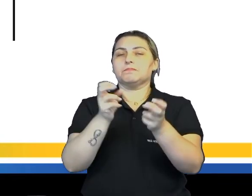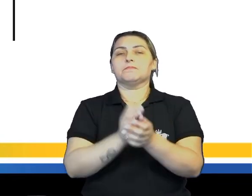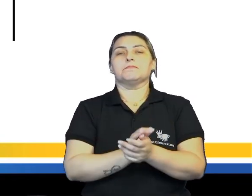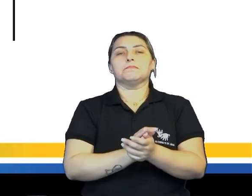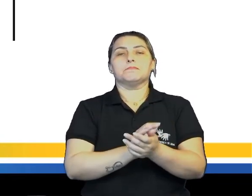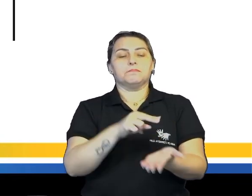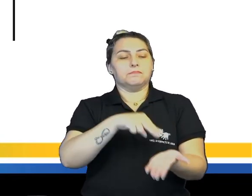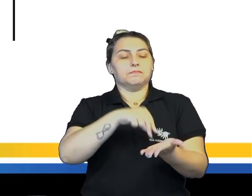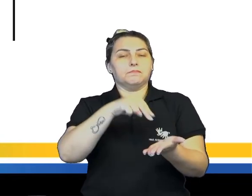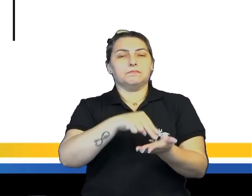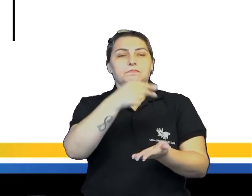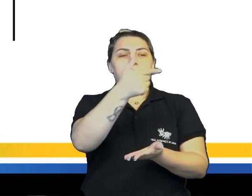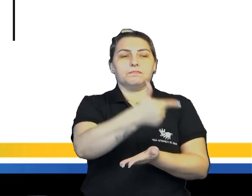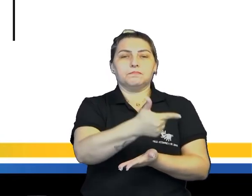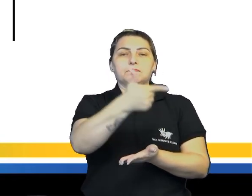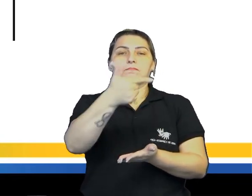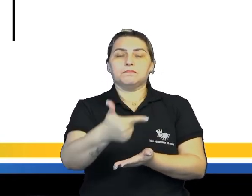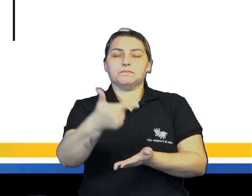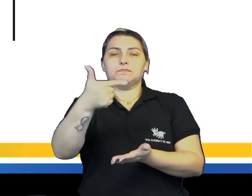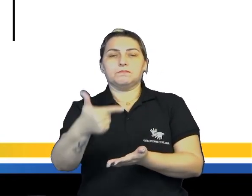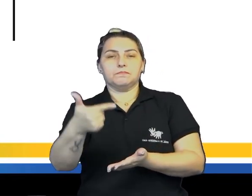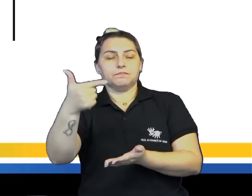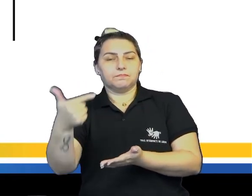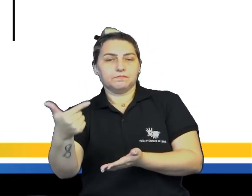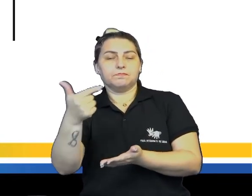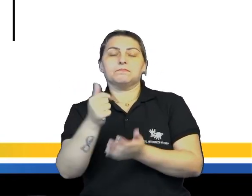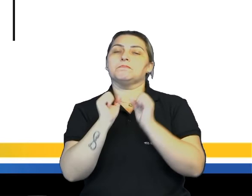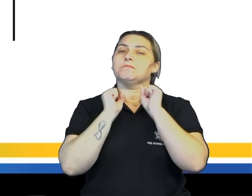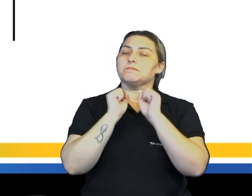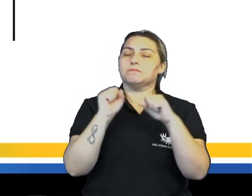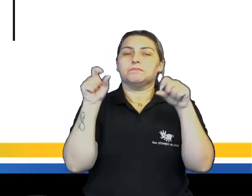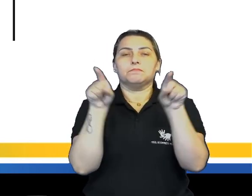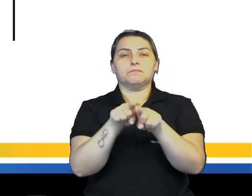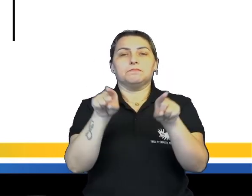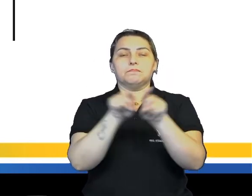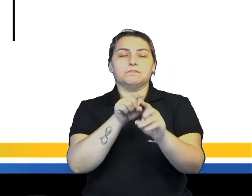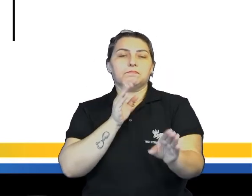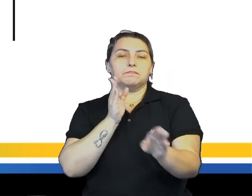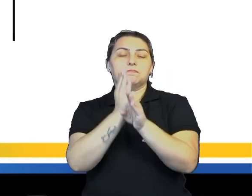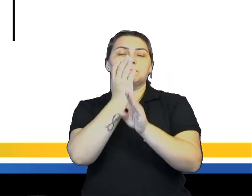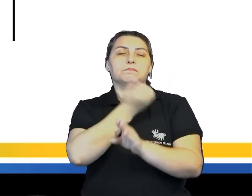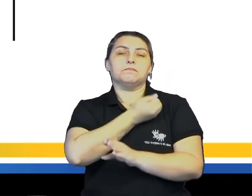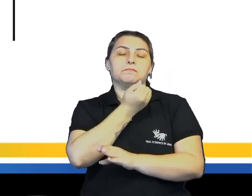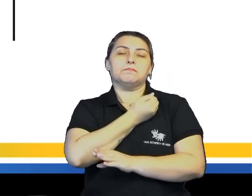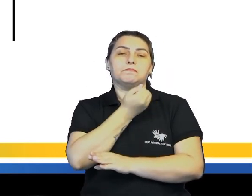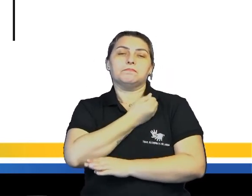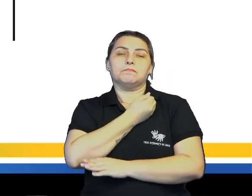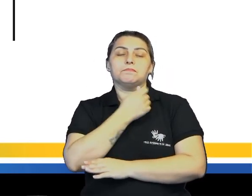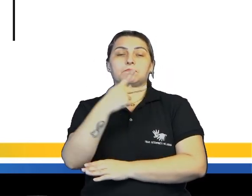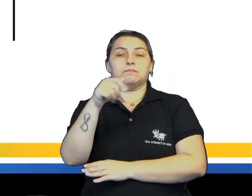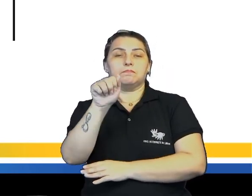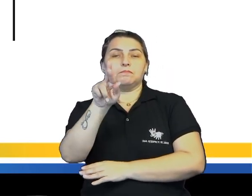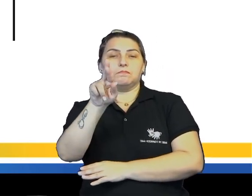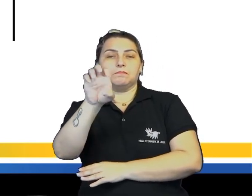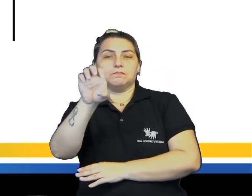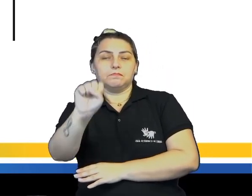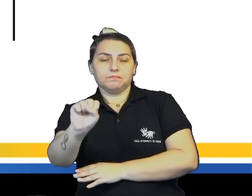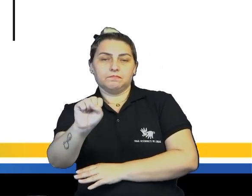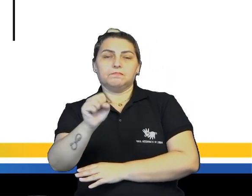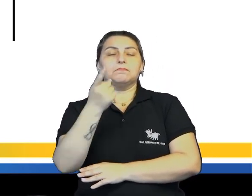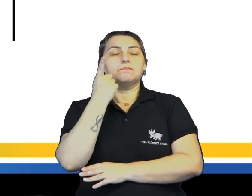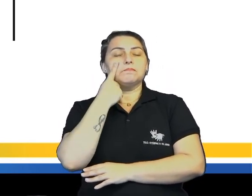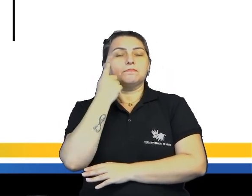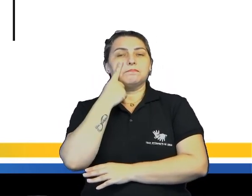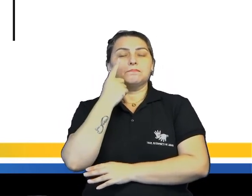está pulando de 2 em 2 numerais, ou seja, nós podemos também identificar como os numerais pares.